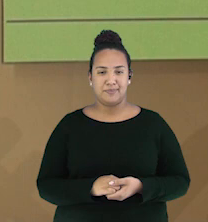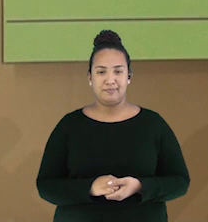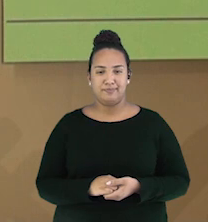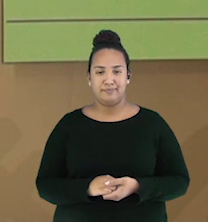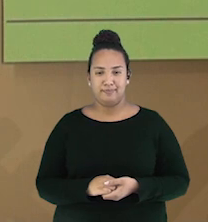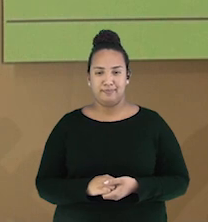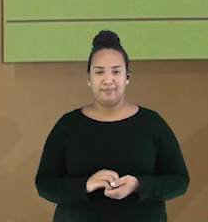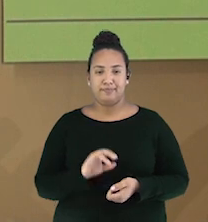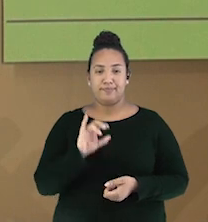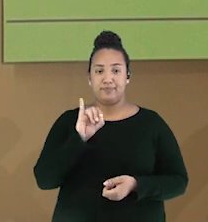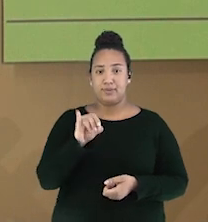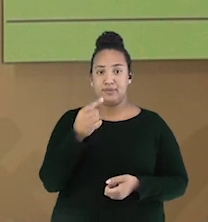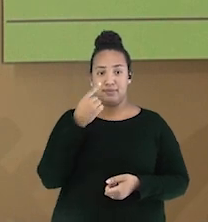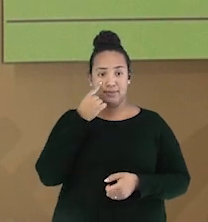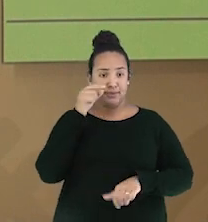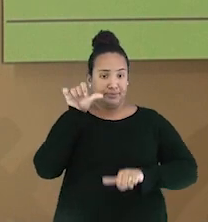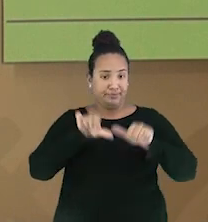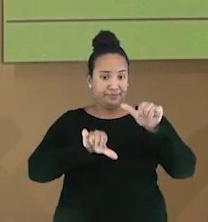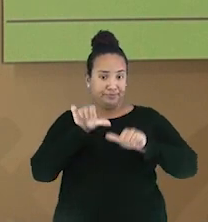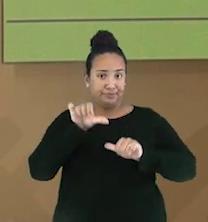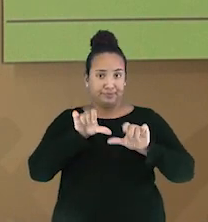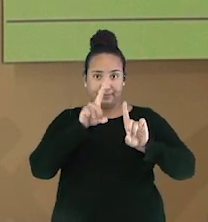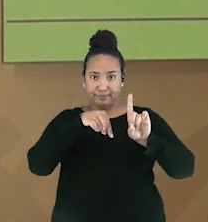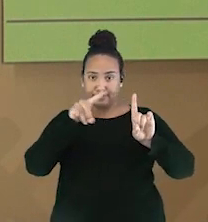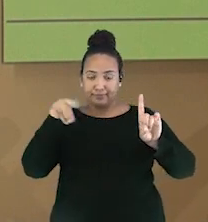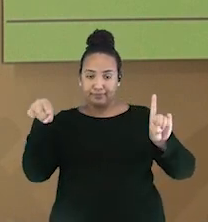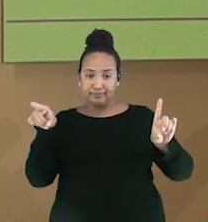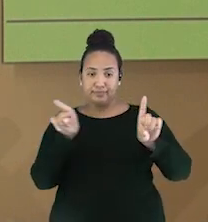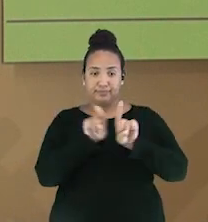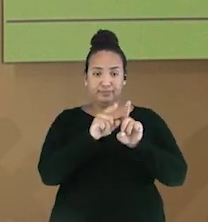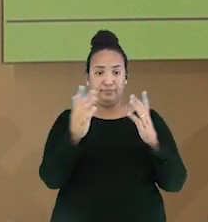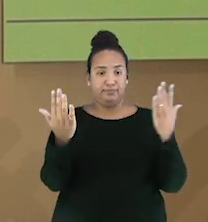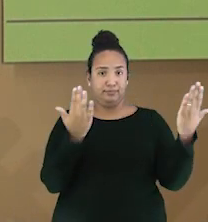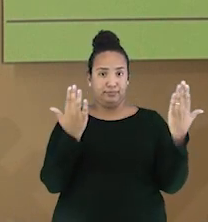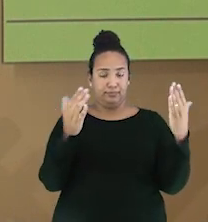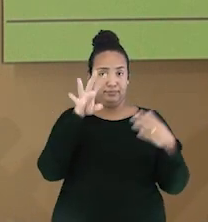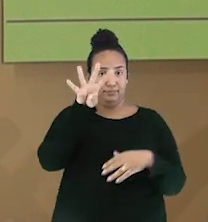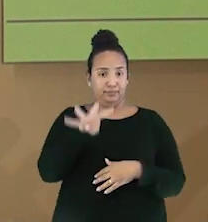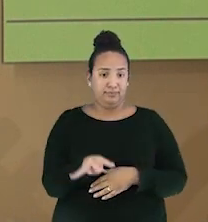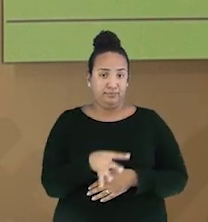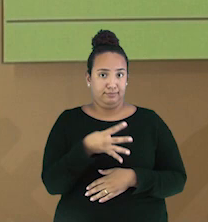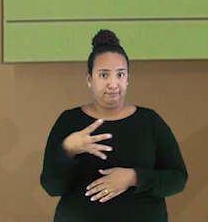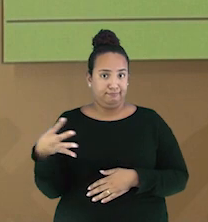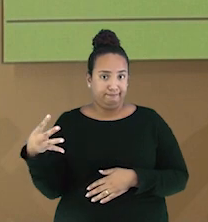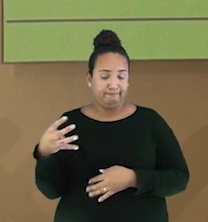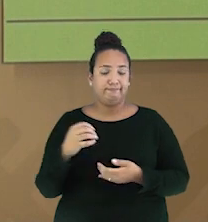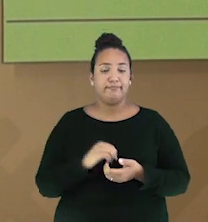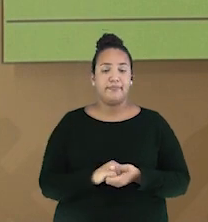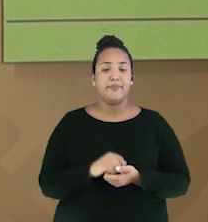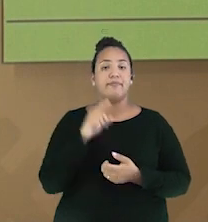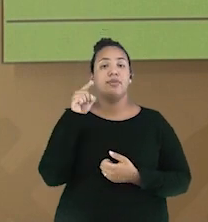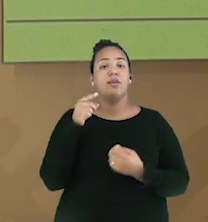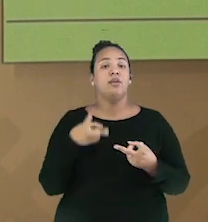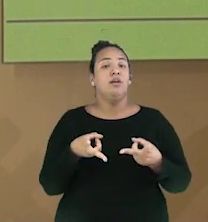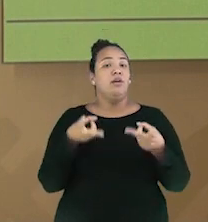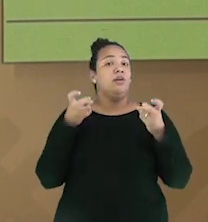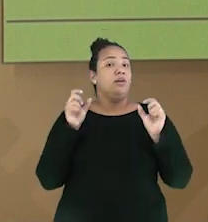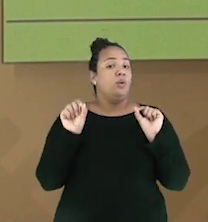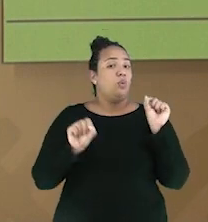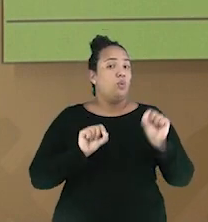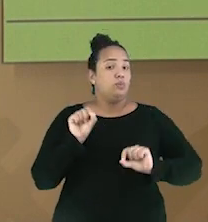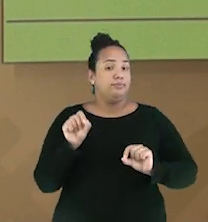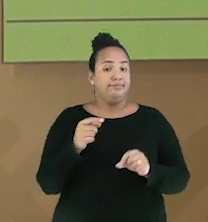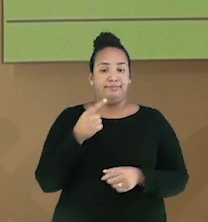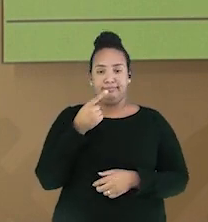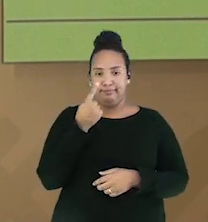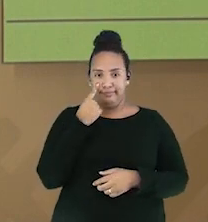Se você analisou o gráfico e fez uma comparação com a tabela, você observou que, durante a